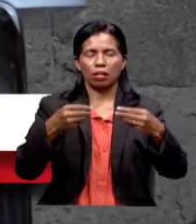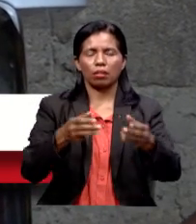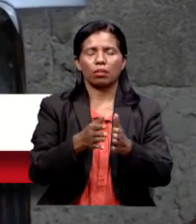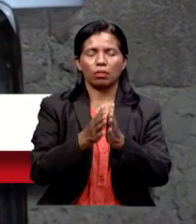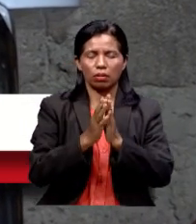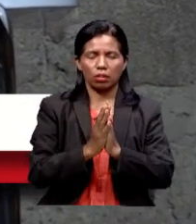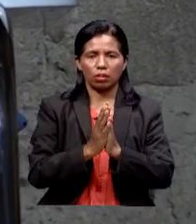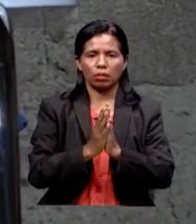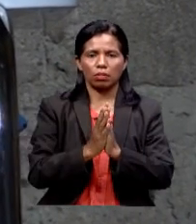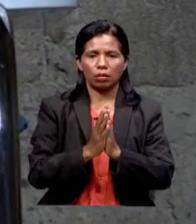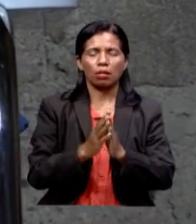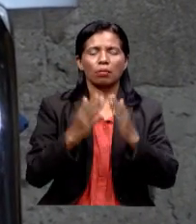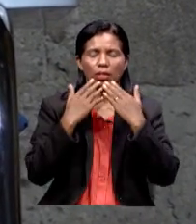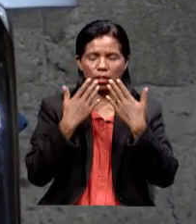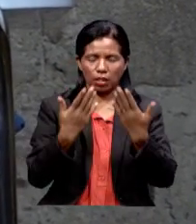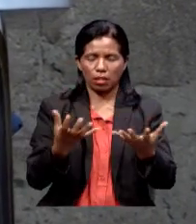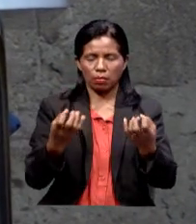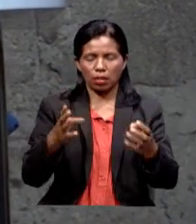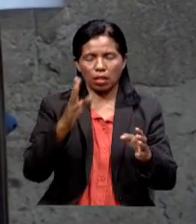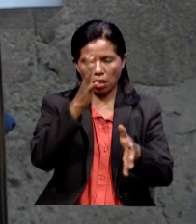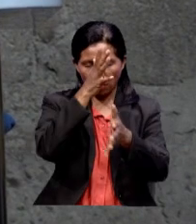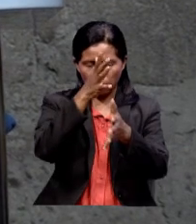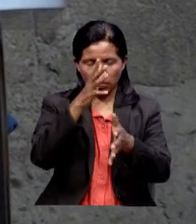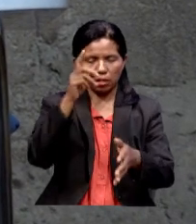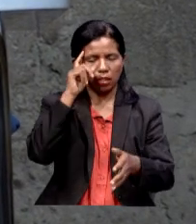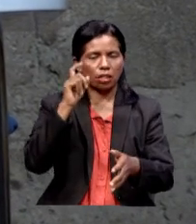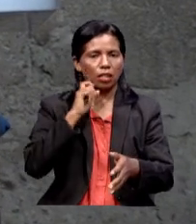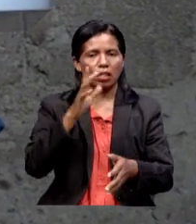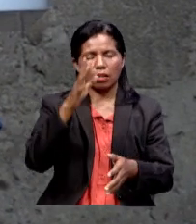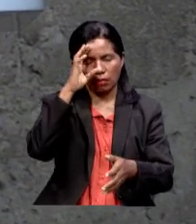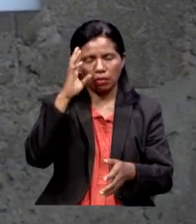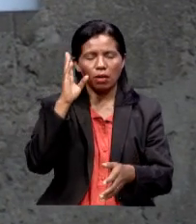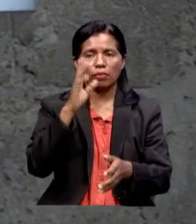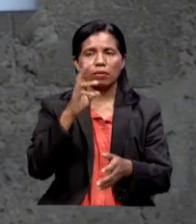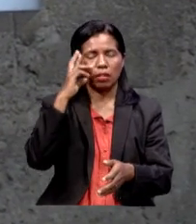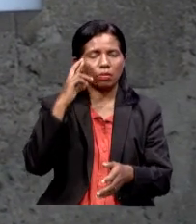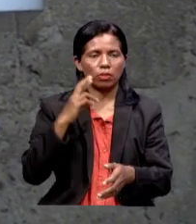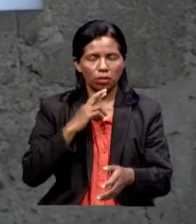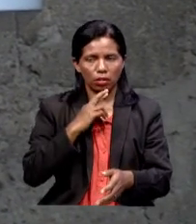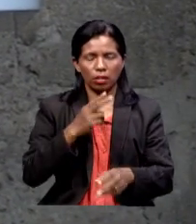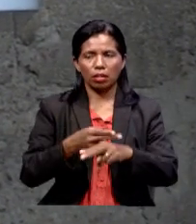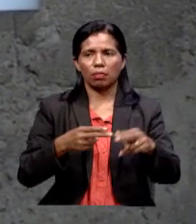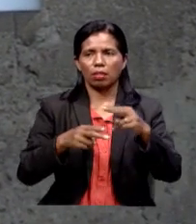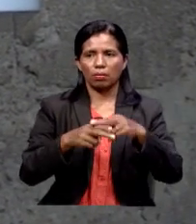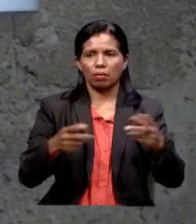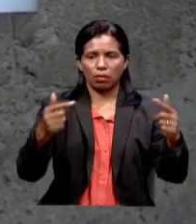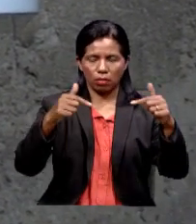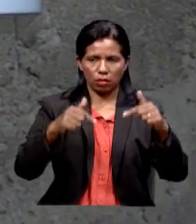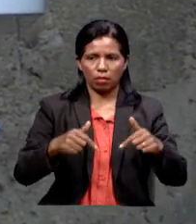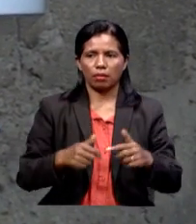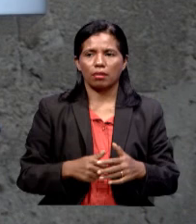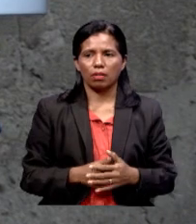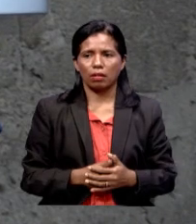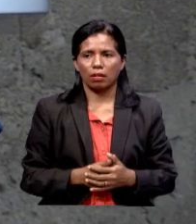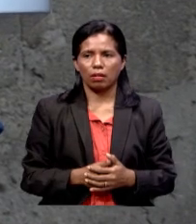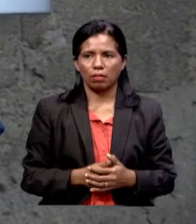agradece para a boa na rua, lá ia o imos, também lori a boa na rua, lima no aí, to o inoram, to o naba o an,